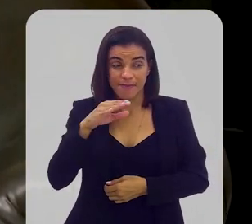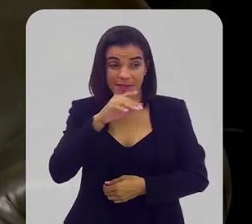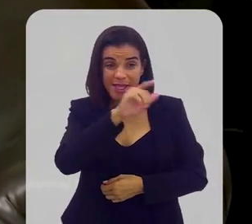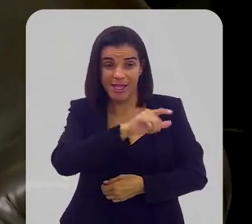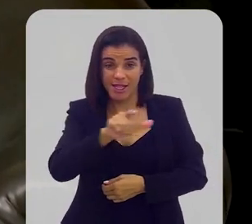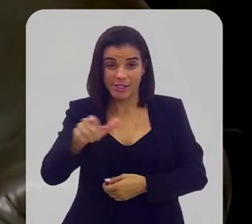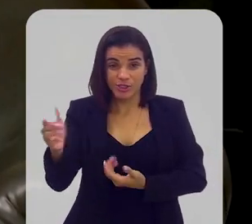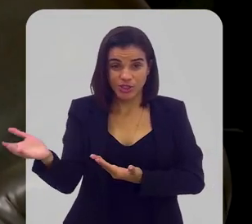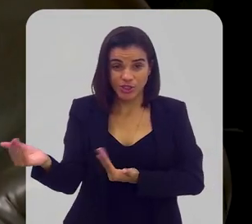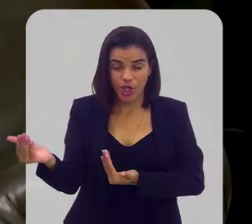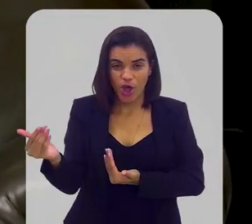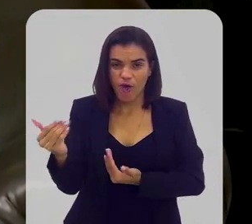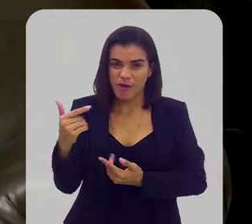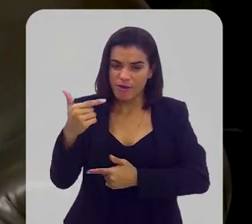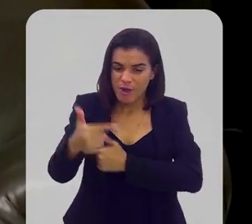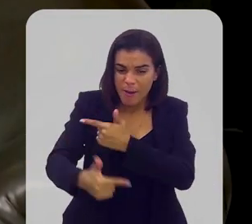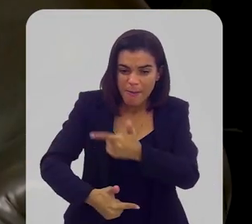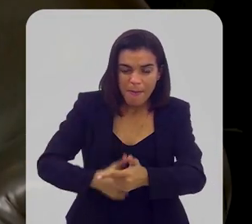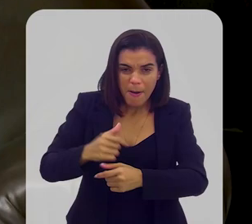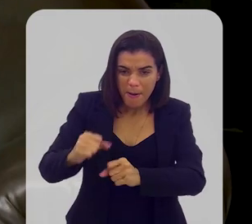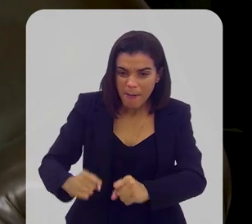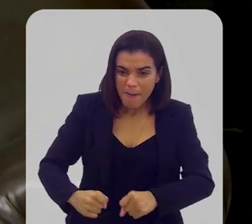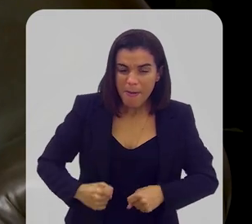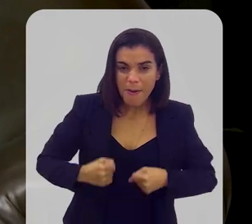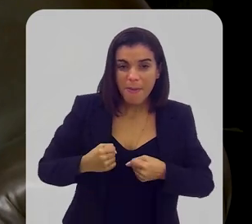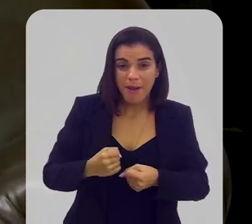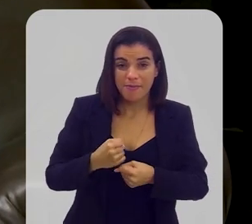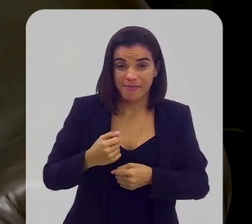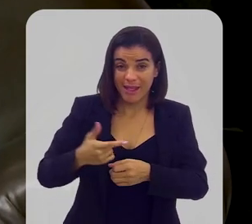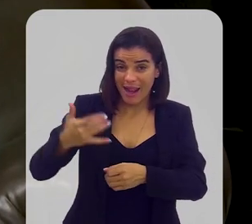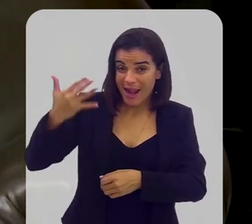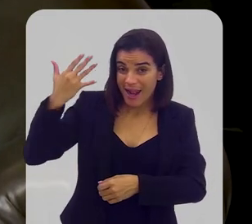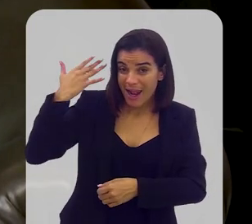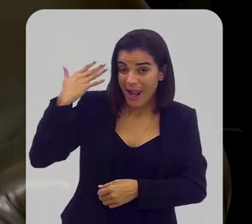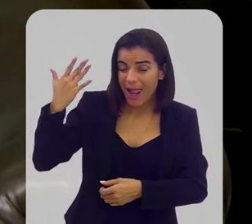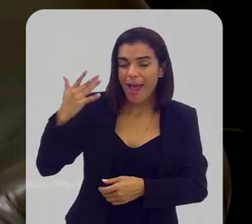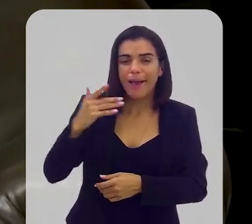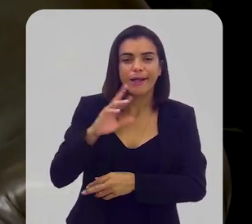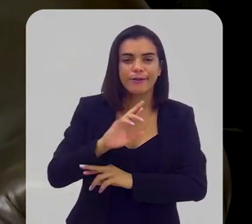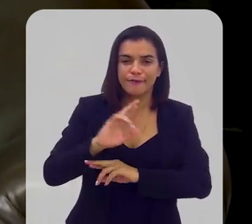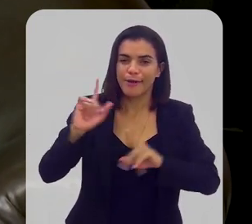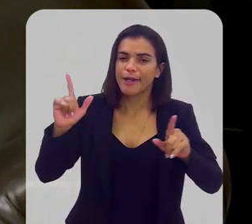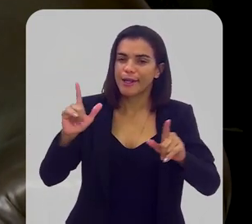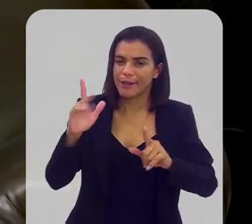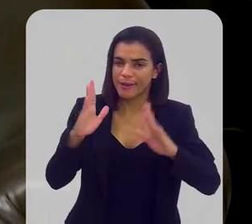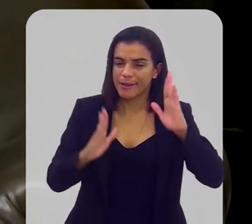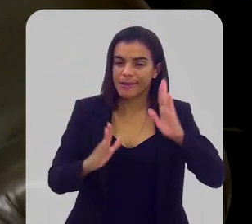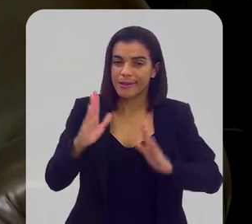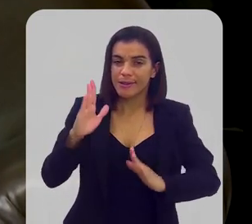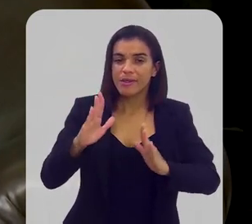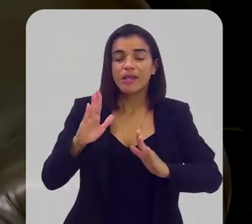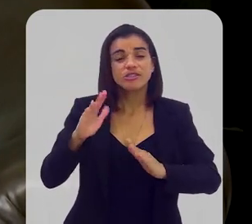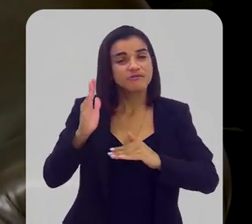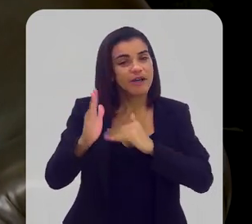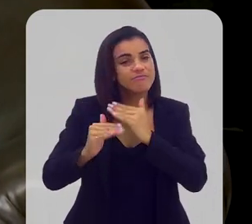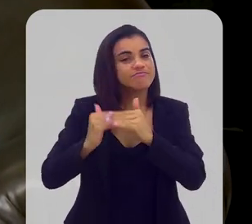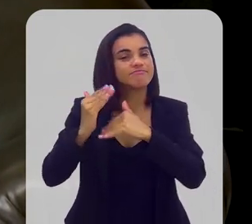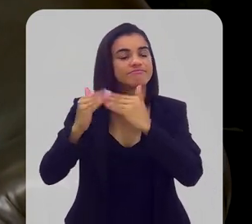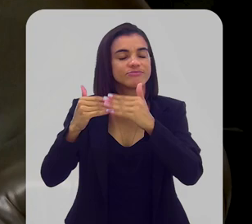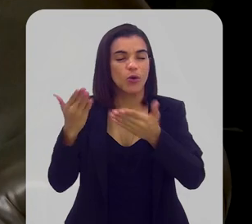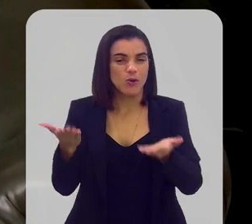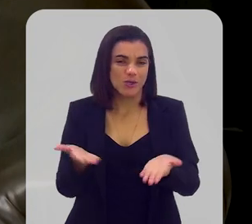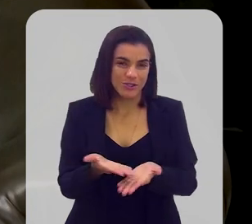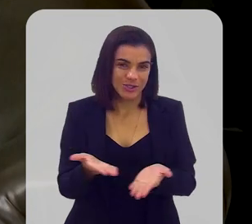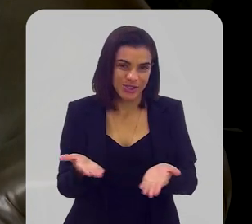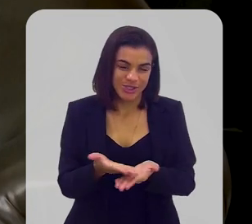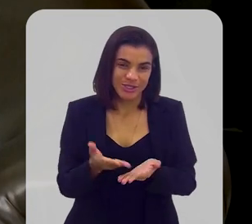eles estão com toda a força, com todo vigor, né? Que na nossa época foi de um jeito, que agora é de outro jeito. E a gente vai caminhando, né? A